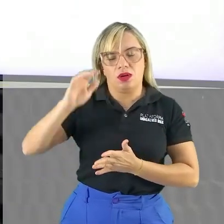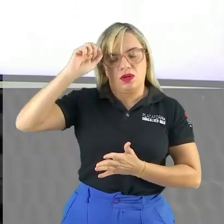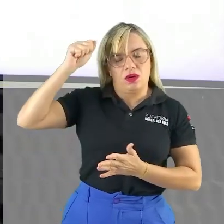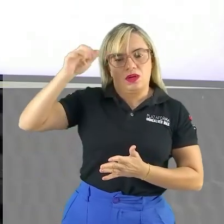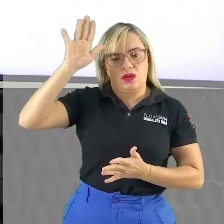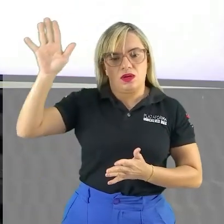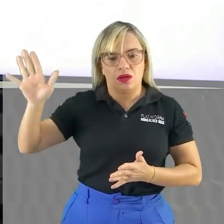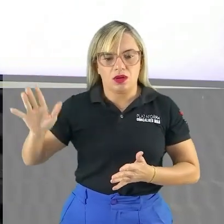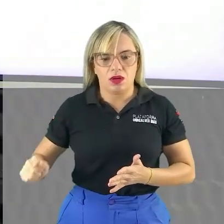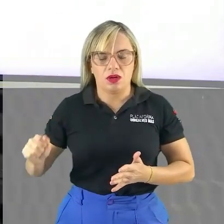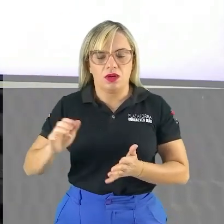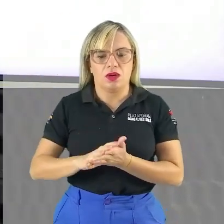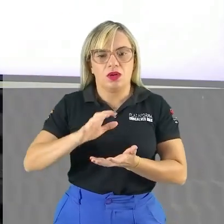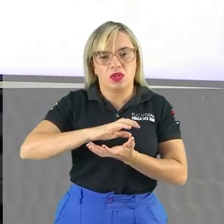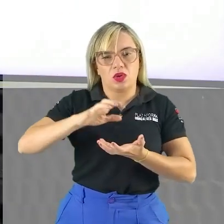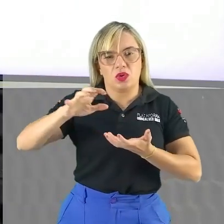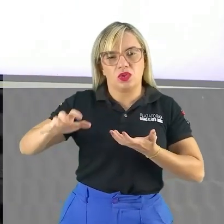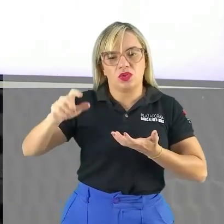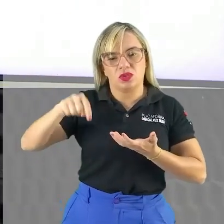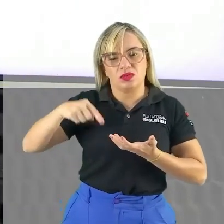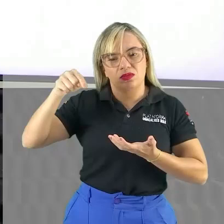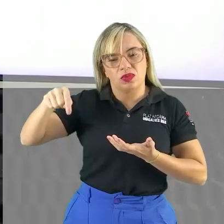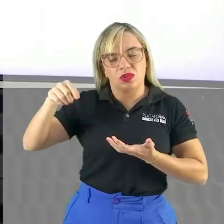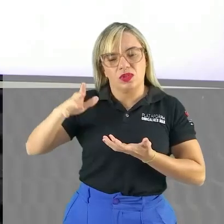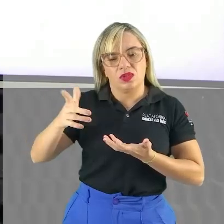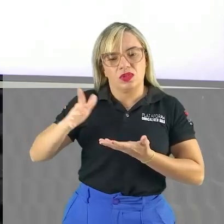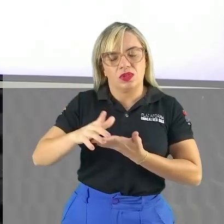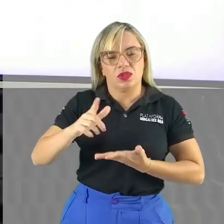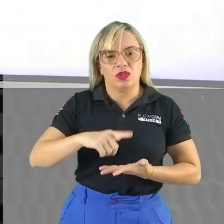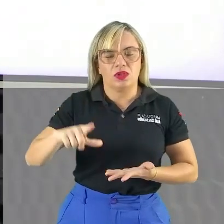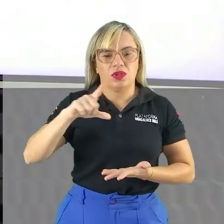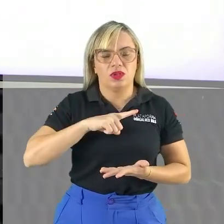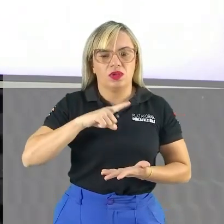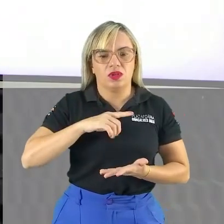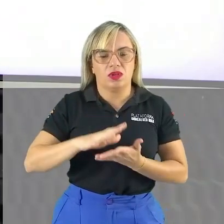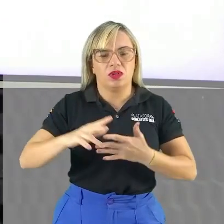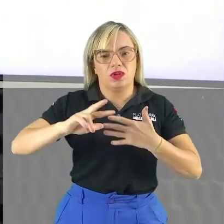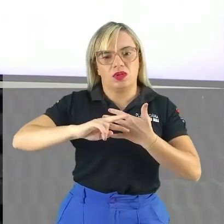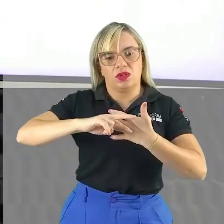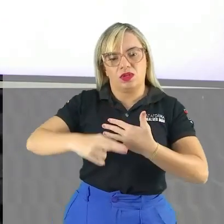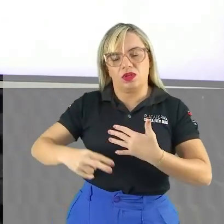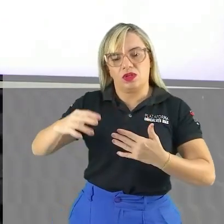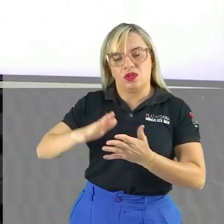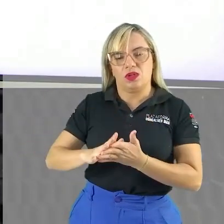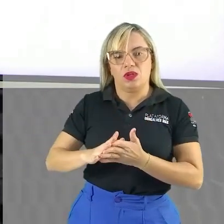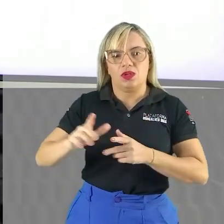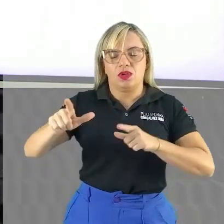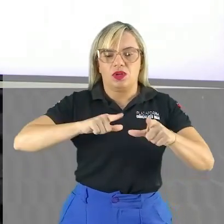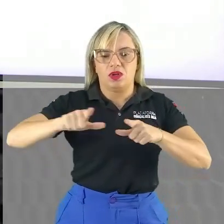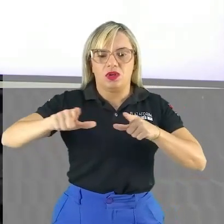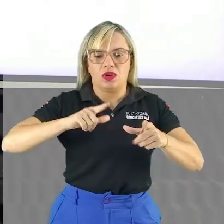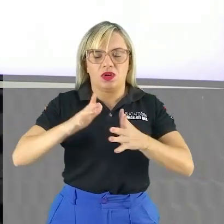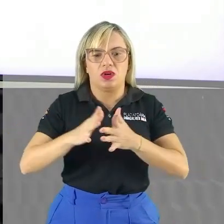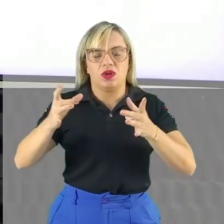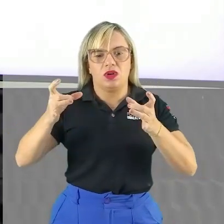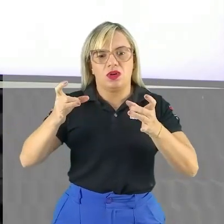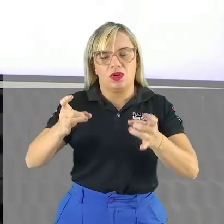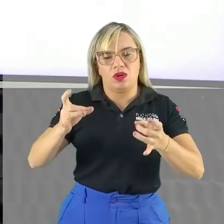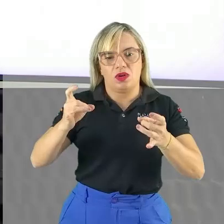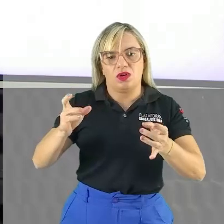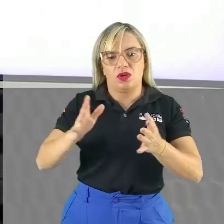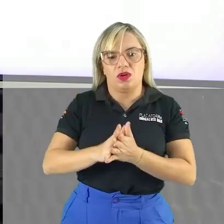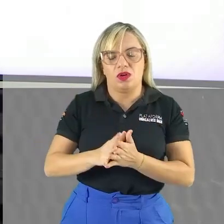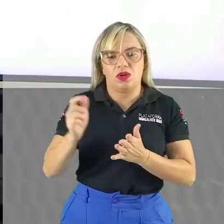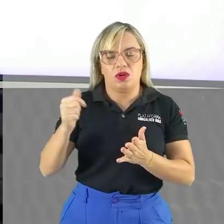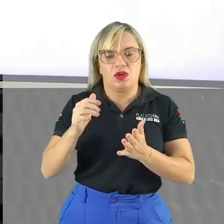África, do continente africano, em que isso proporcionou depois uma mão de obra, né, comercializada para